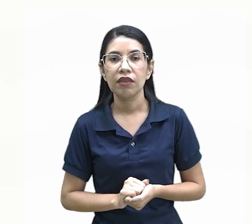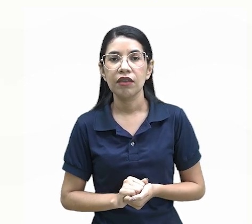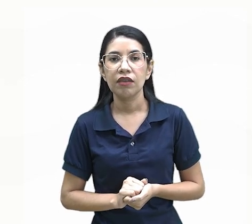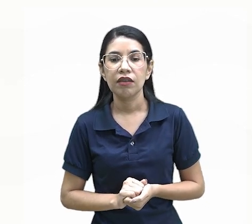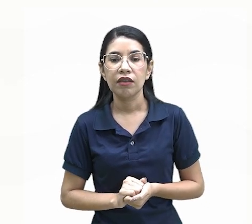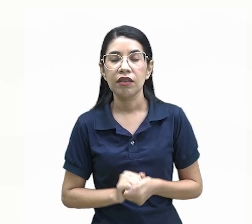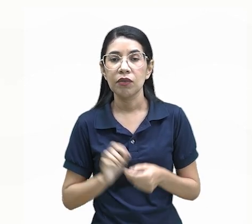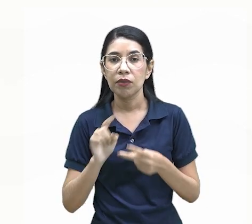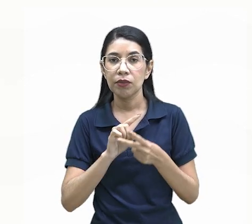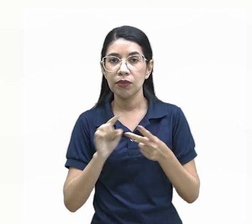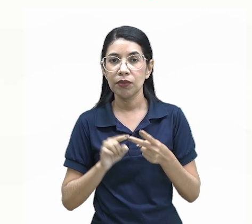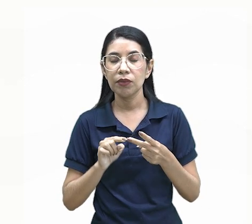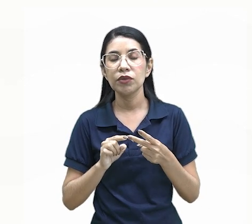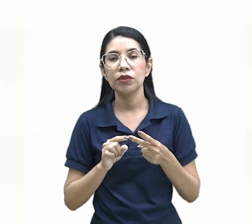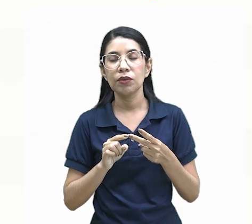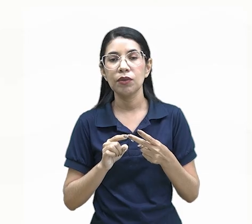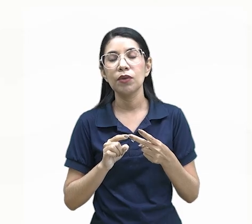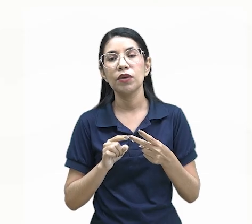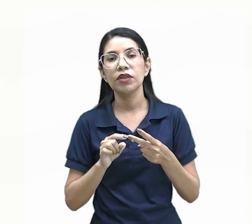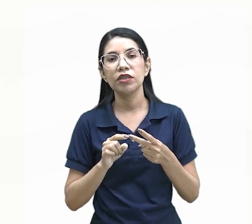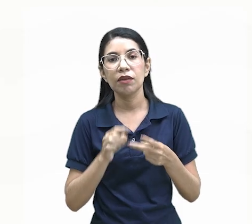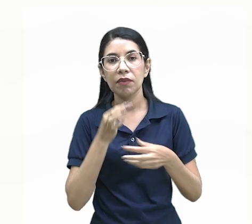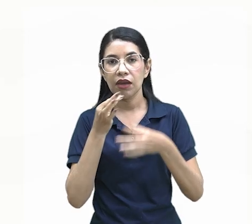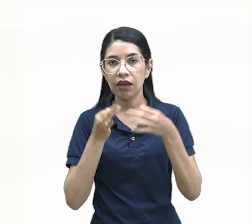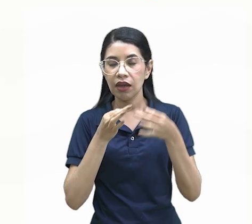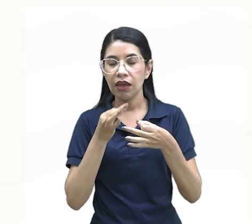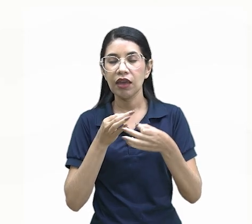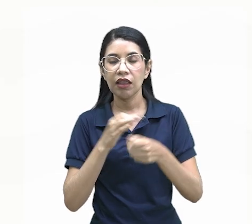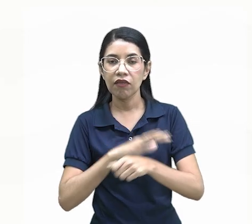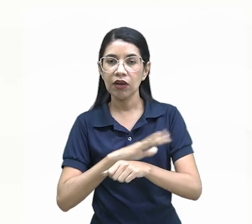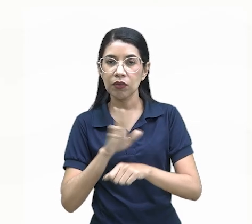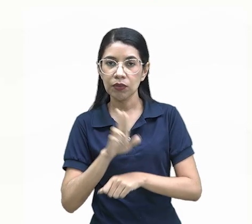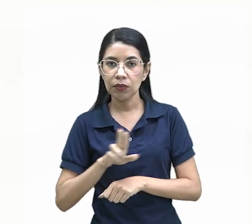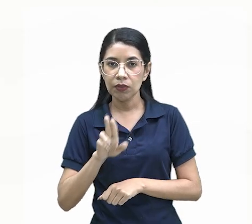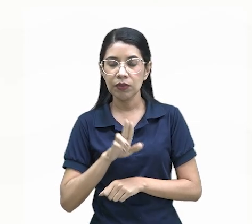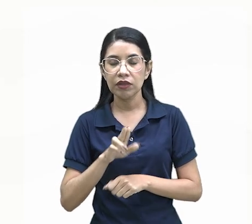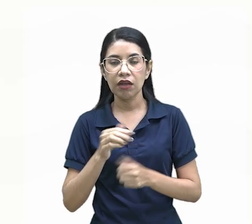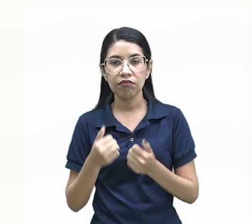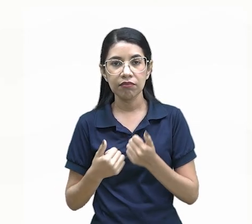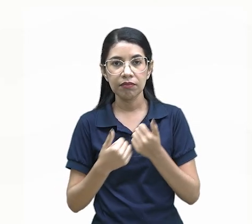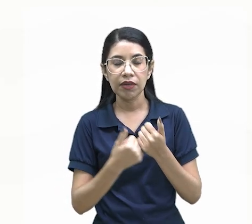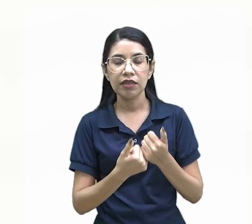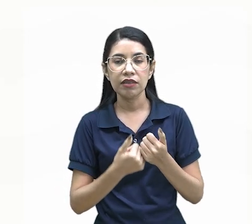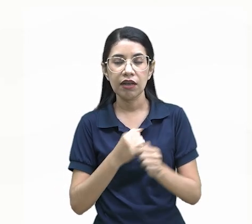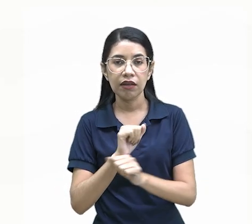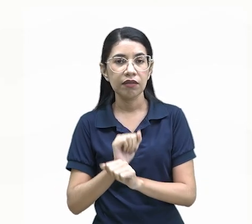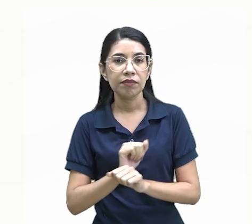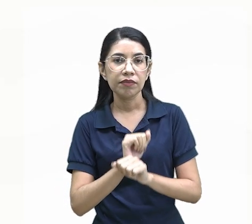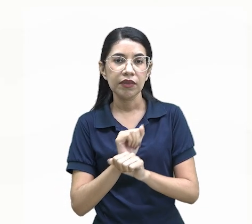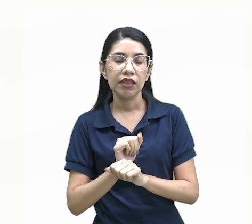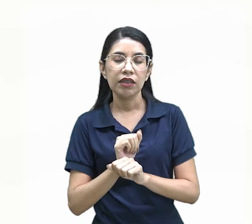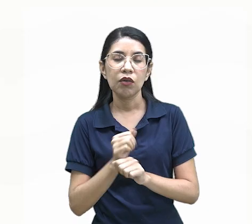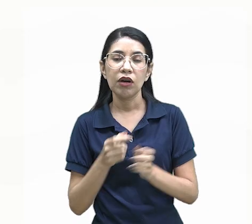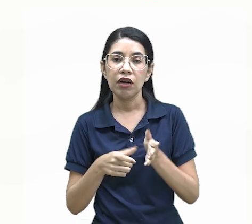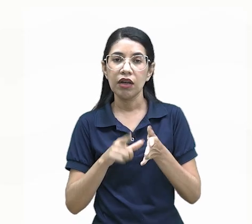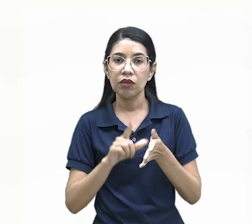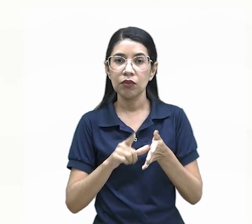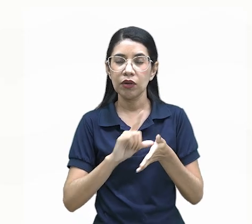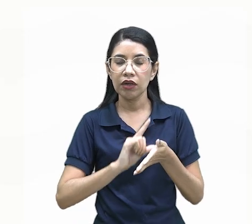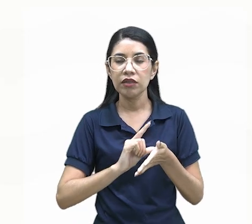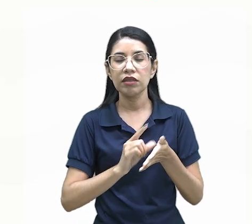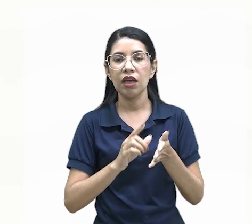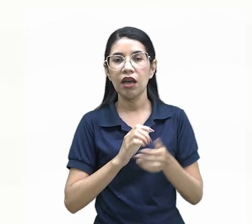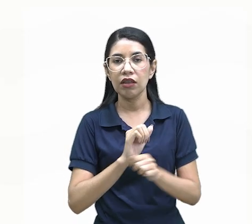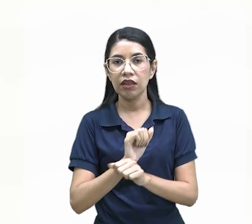a negligência por parte do quê? Da sociedade. Ela vai antecipar na sua introdução o que ela